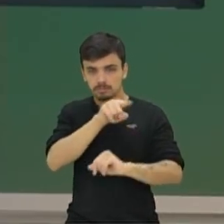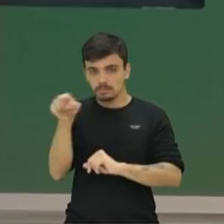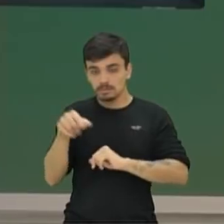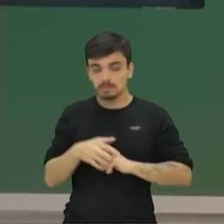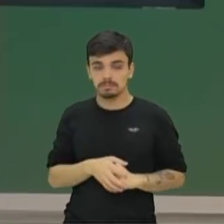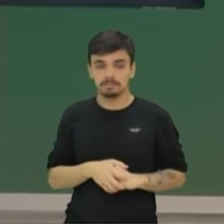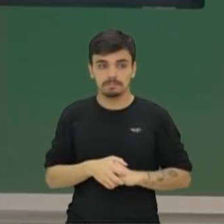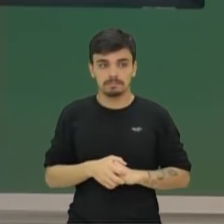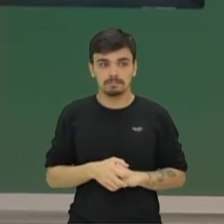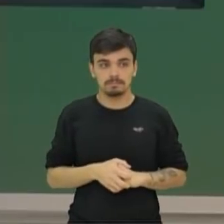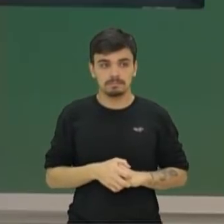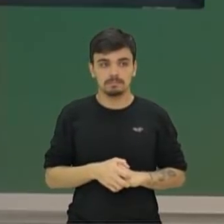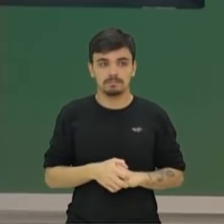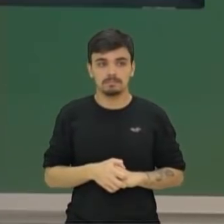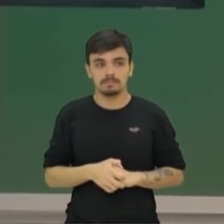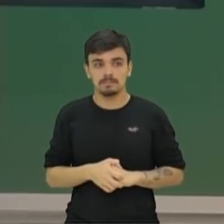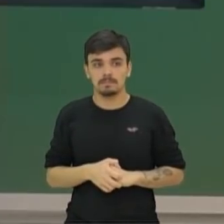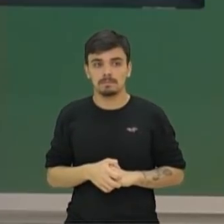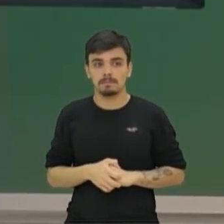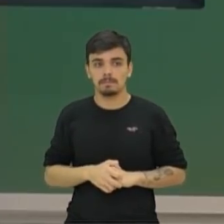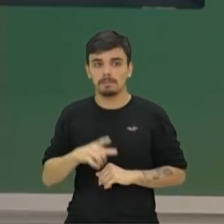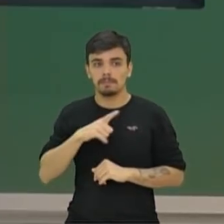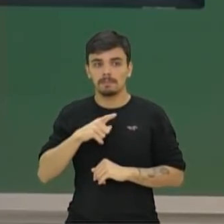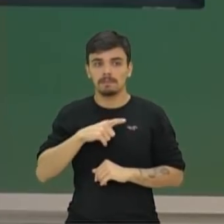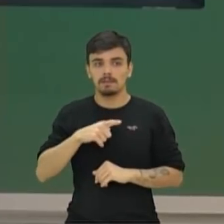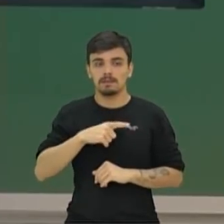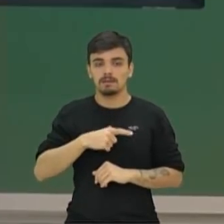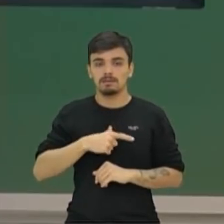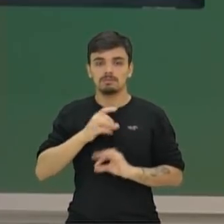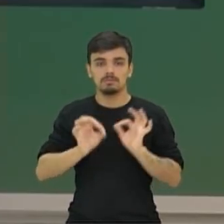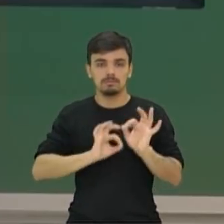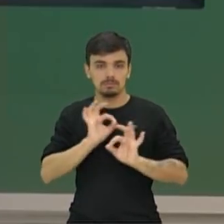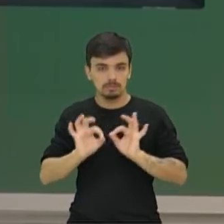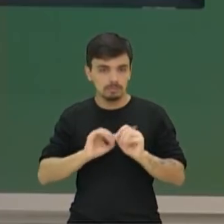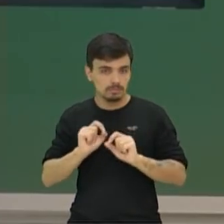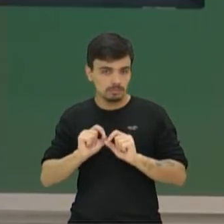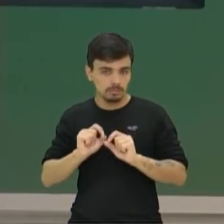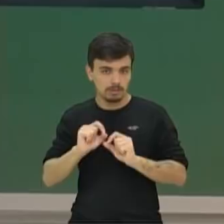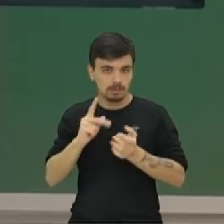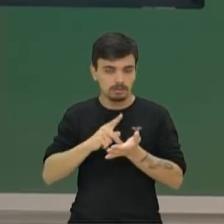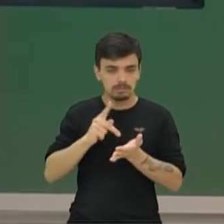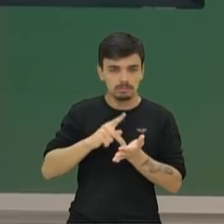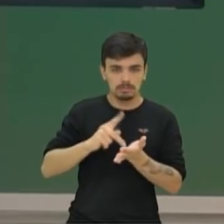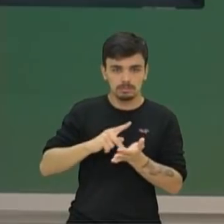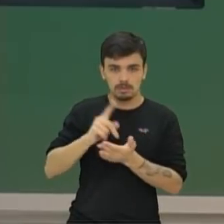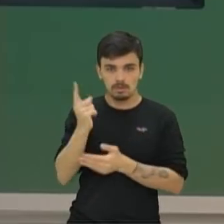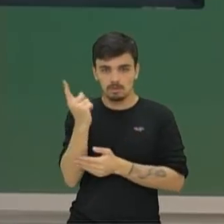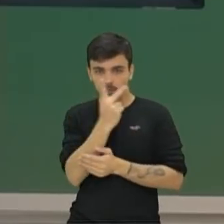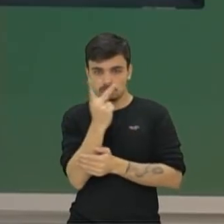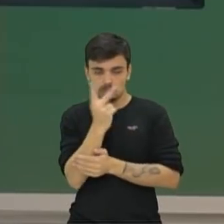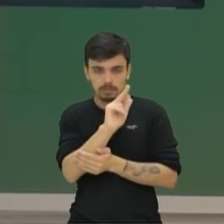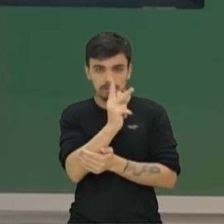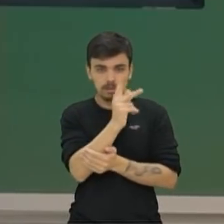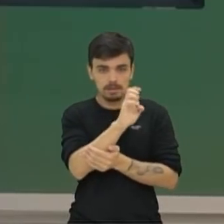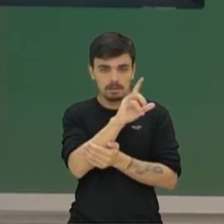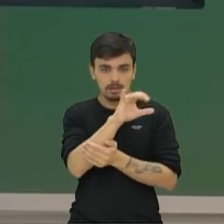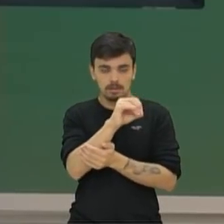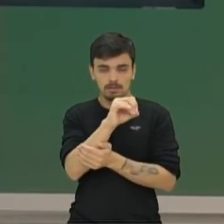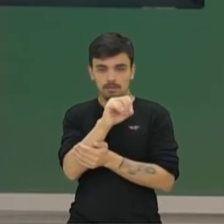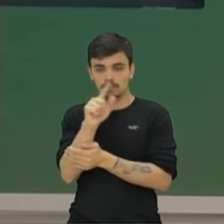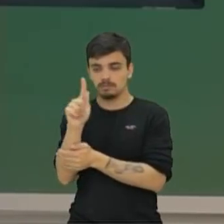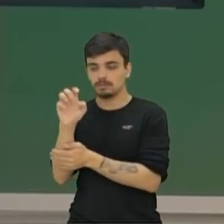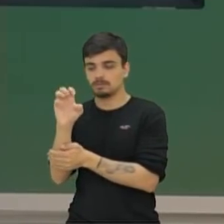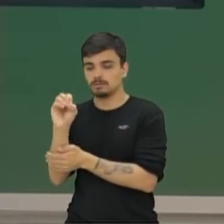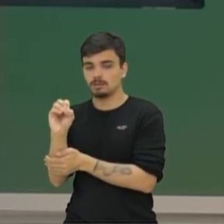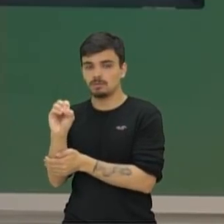vocês terem a real ideia do que é o heliocentrismo e que era o geocentrismo. Nossa, se fosse